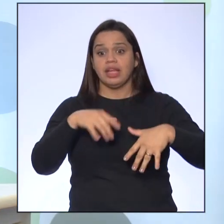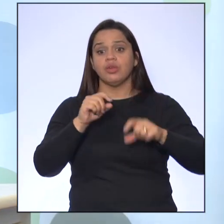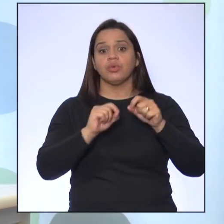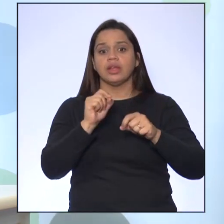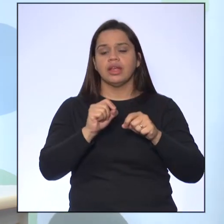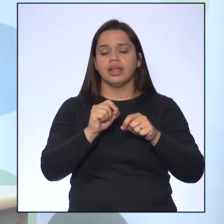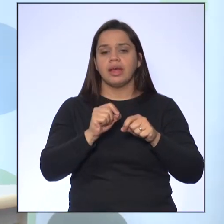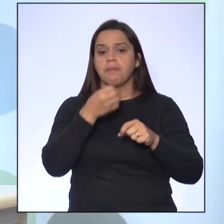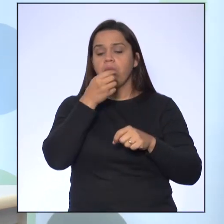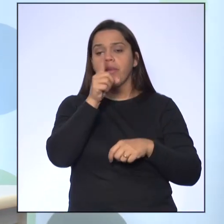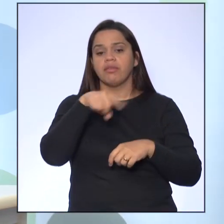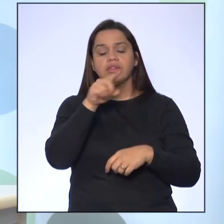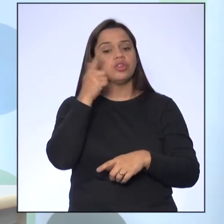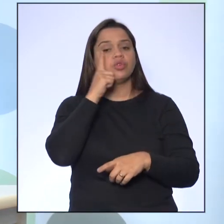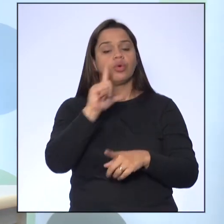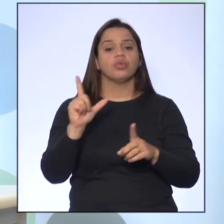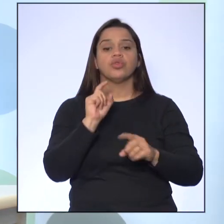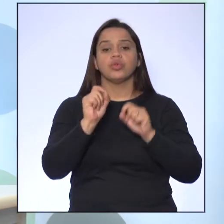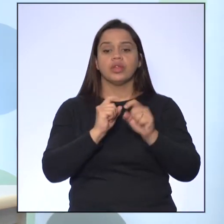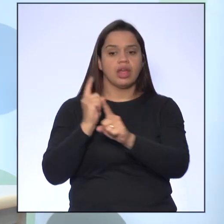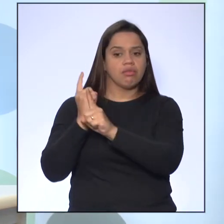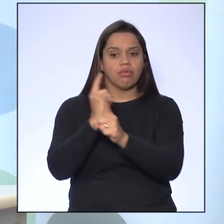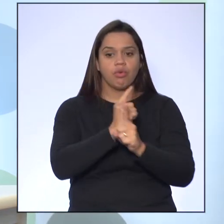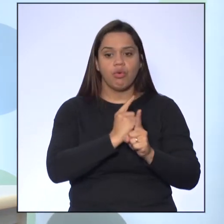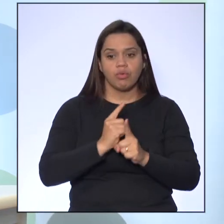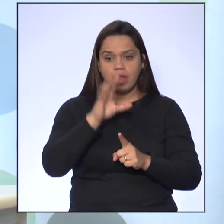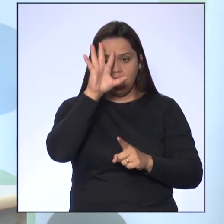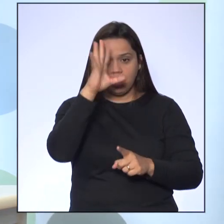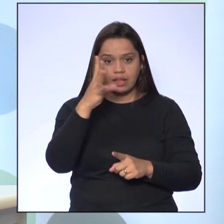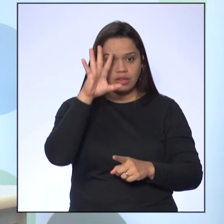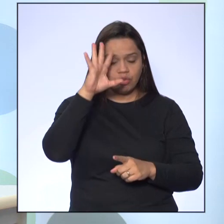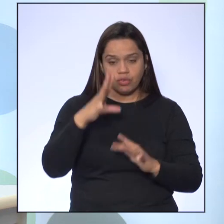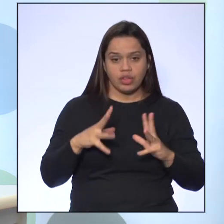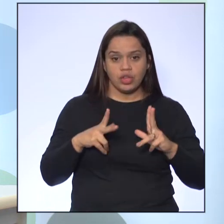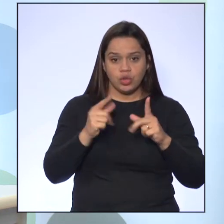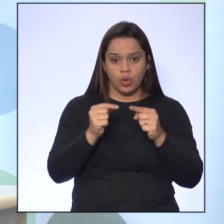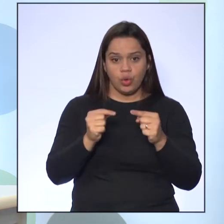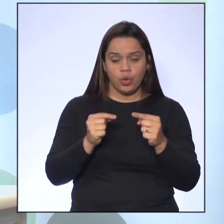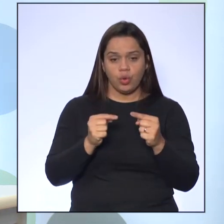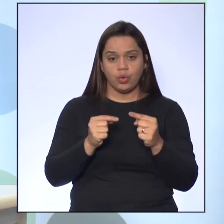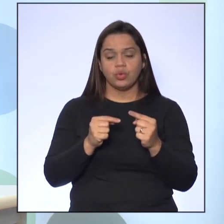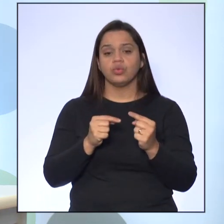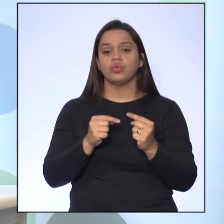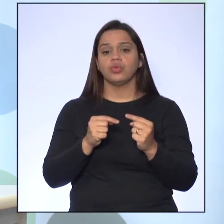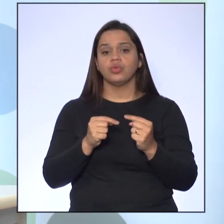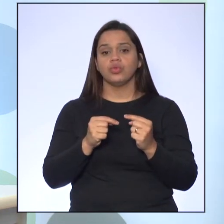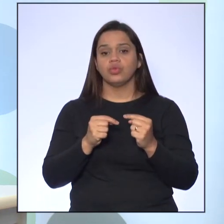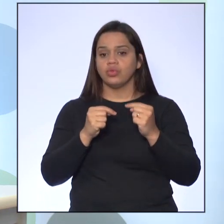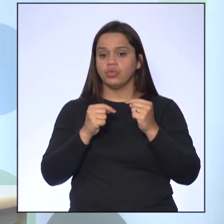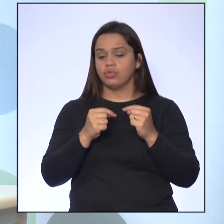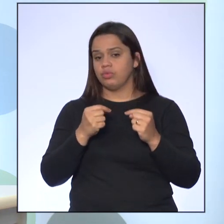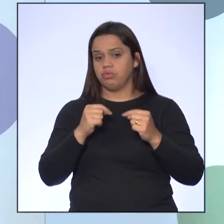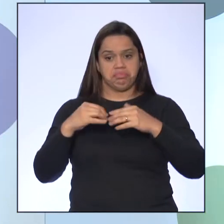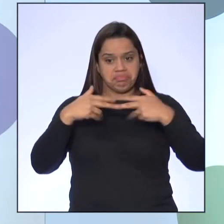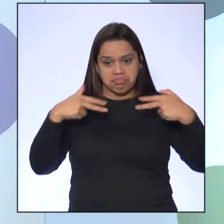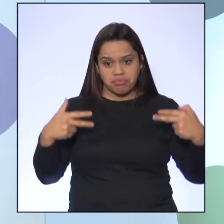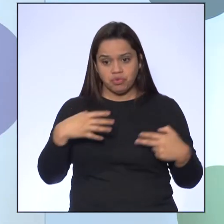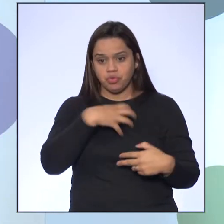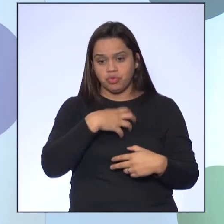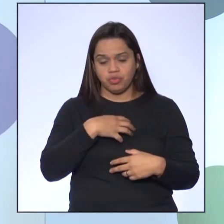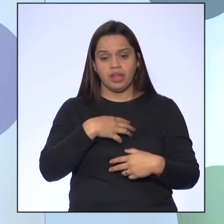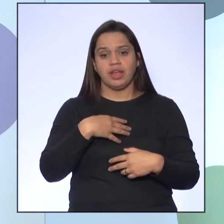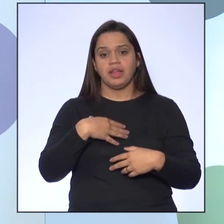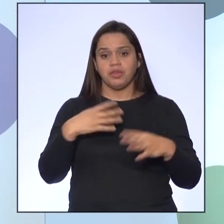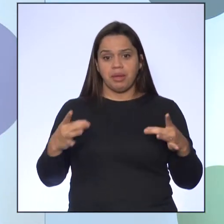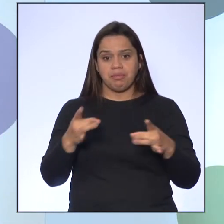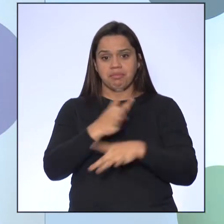poderem, né, localizar, vocês poderem resolver esse ponto de uma forma mais concreta, né, Rafa? É isso aí. Ô,